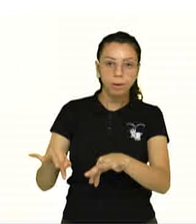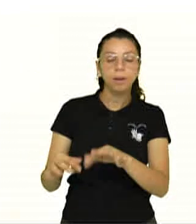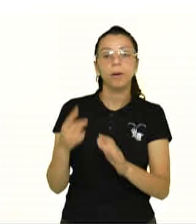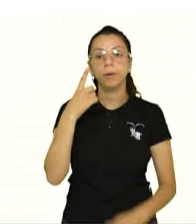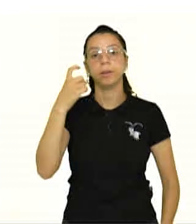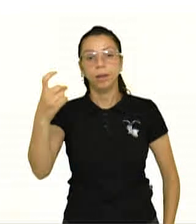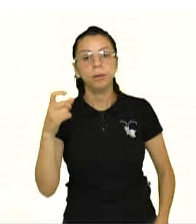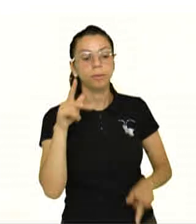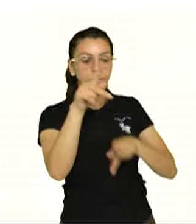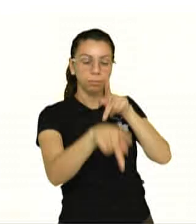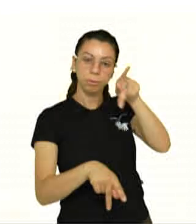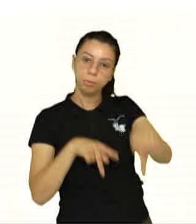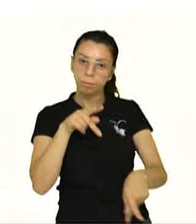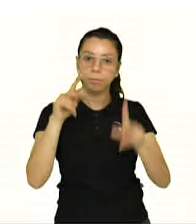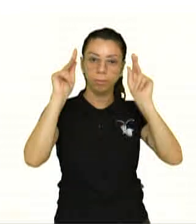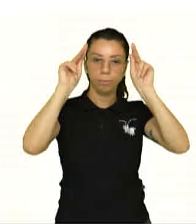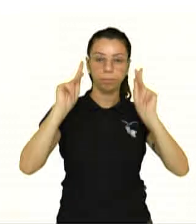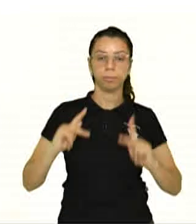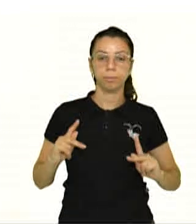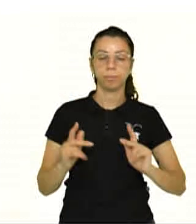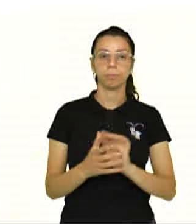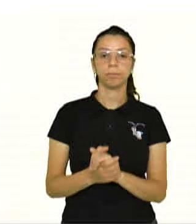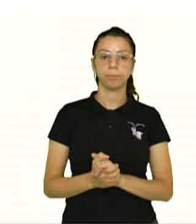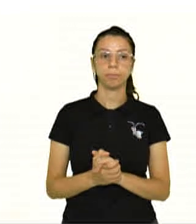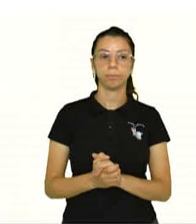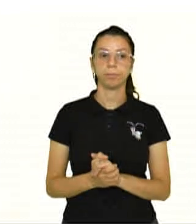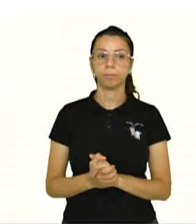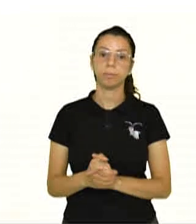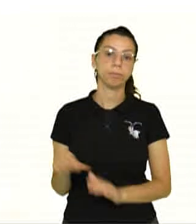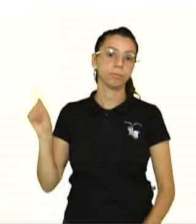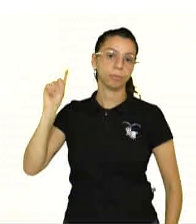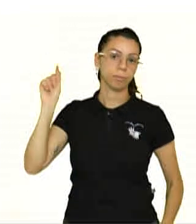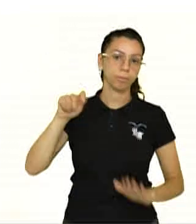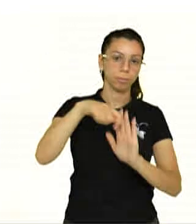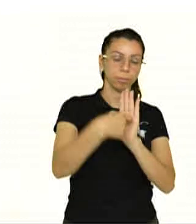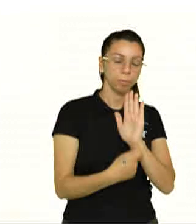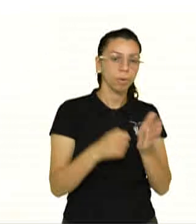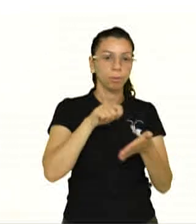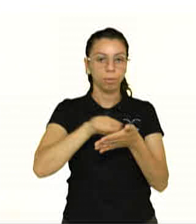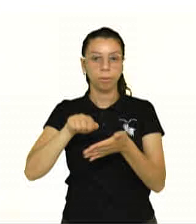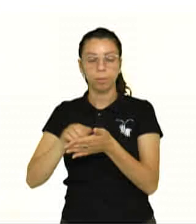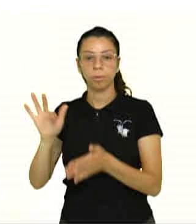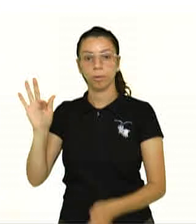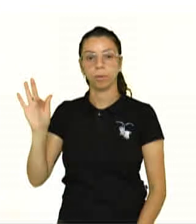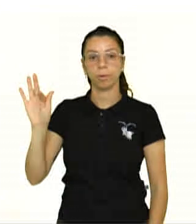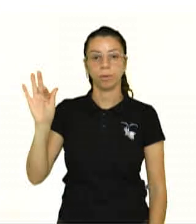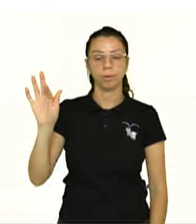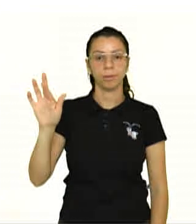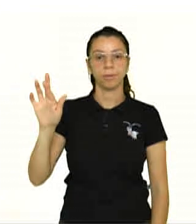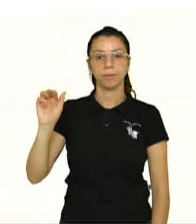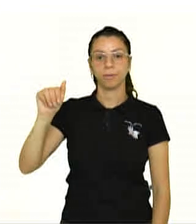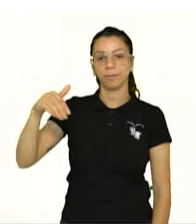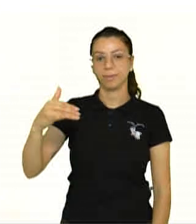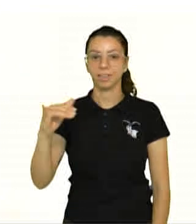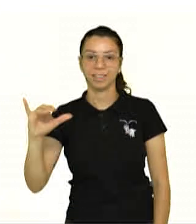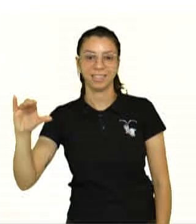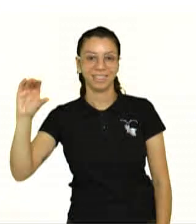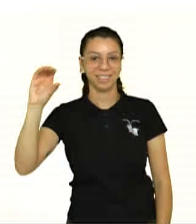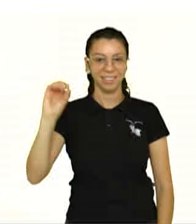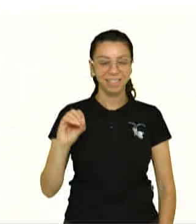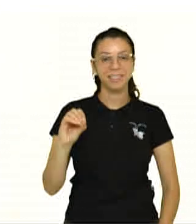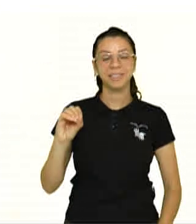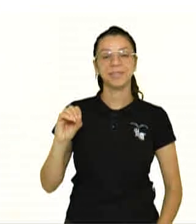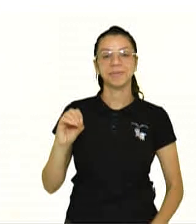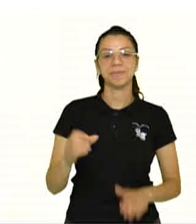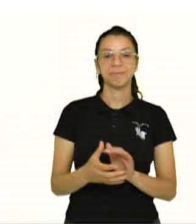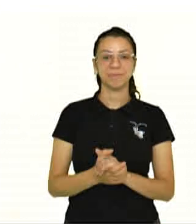ações humanas. Então, esses textos que foram escritos por Francis Bacon, autor do empirismo. Aí vem o